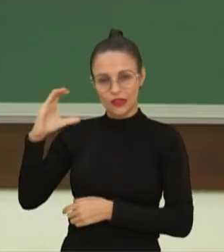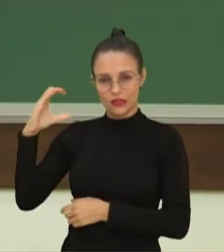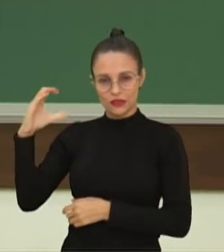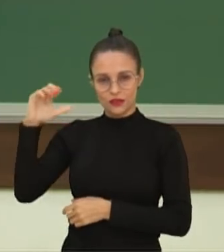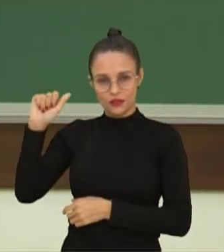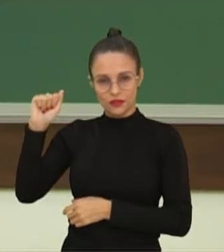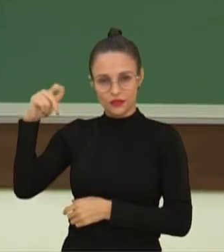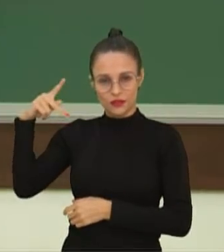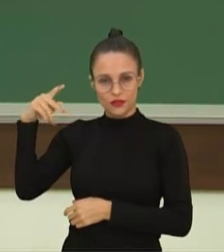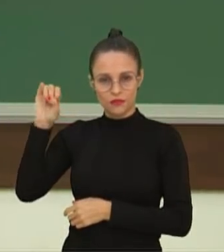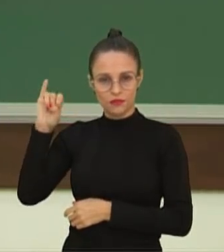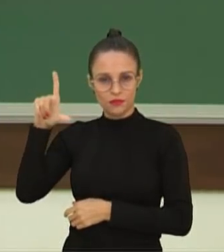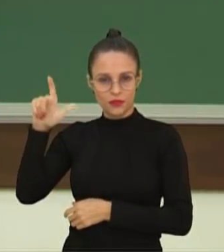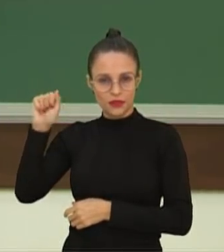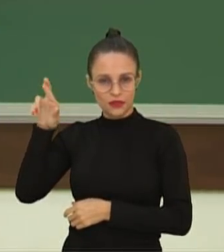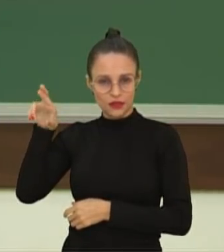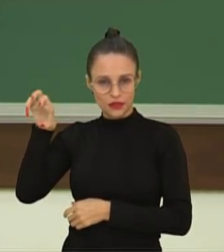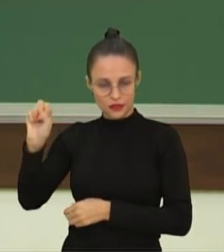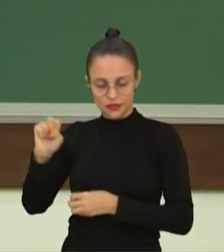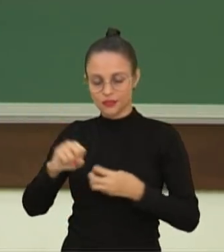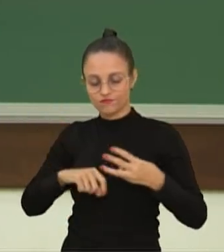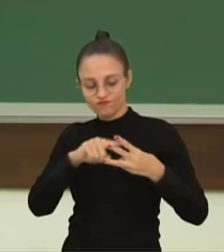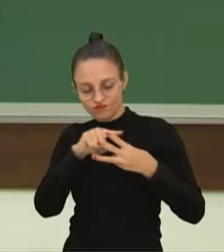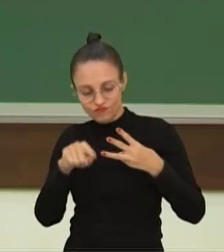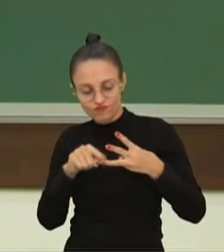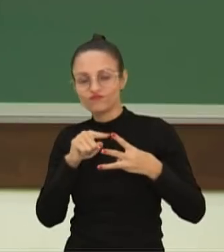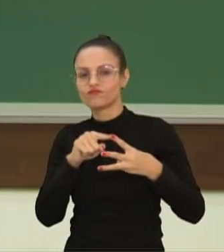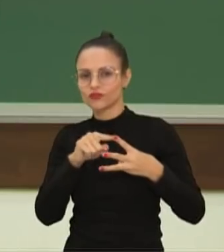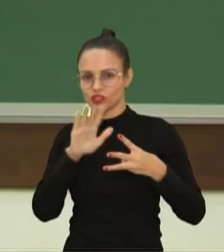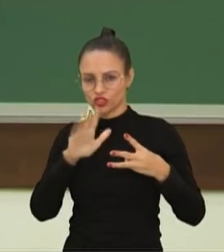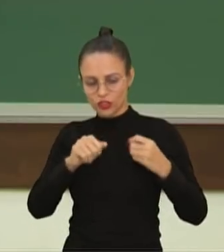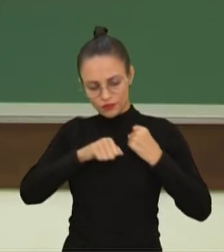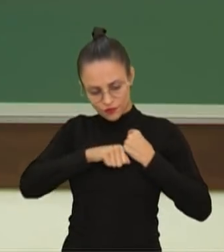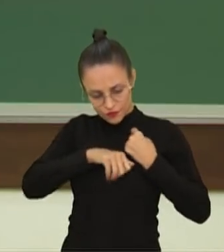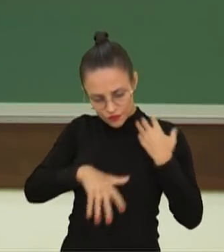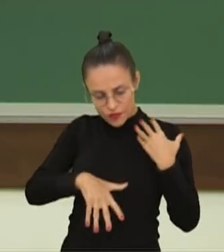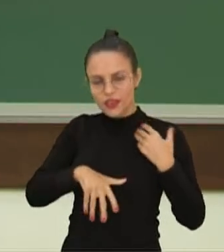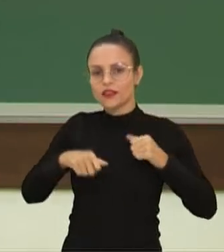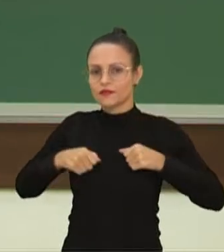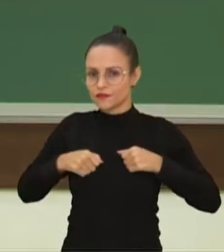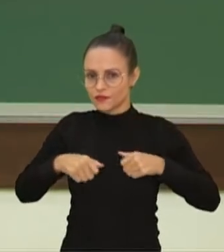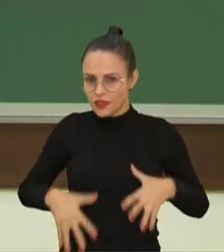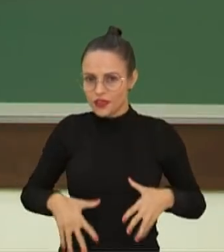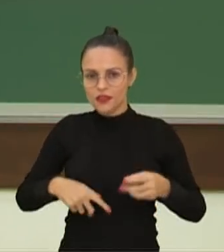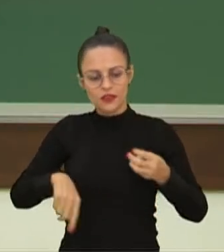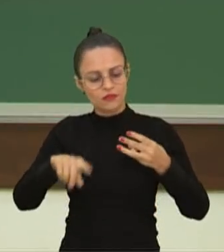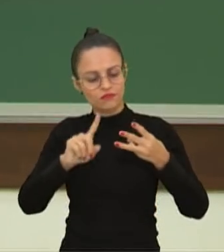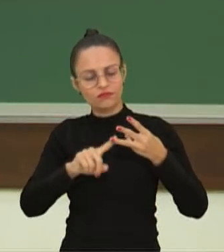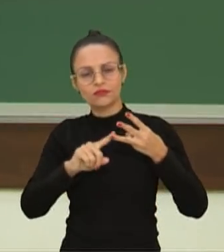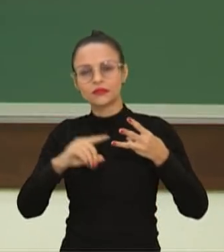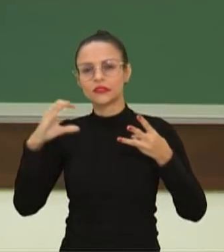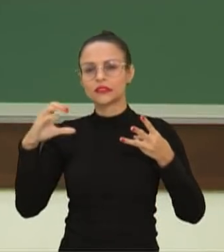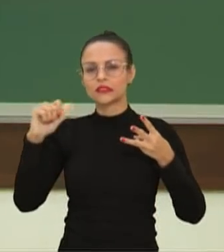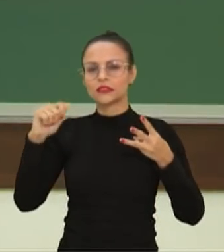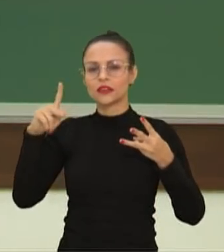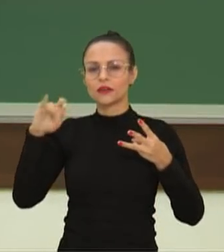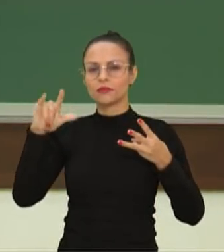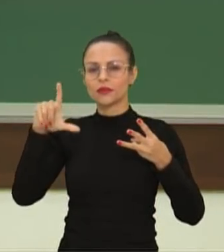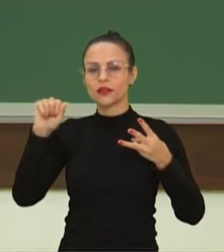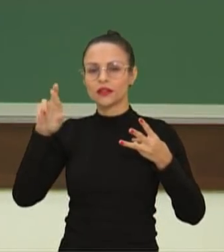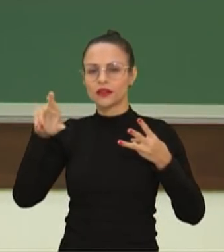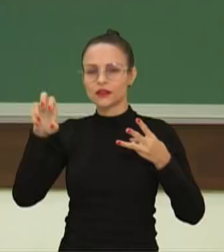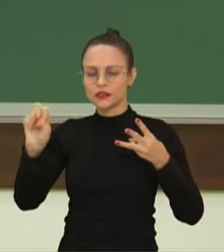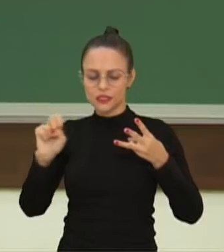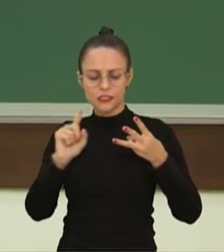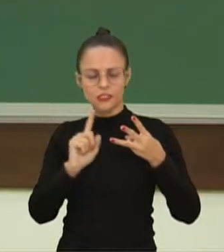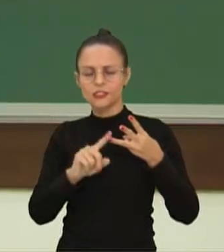capilares? O terceiro tipo de vaso sanguíneo aí. Artérias, a gente já sabe, veias e capilares. Esse nome